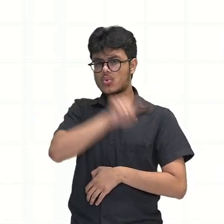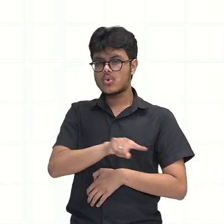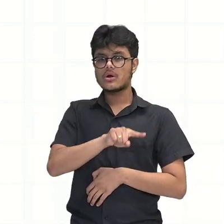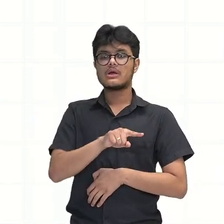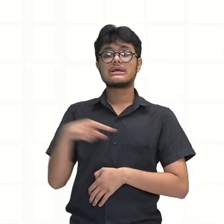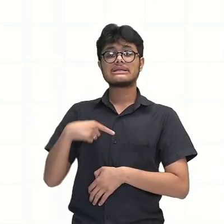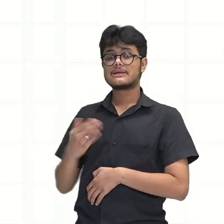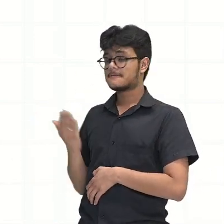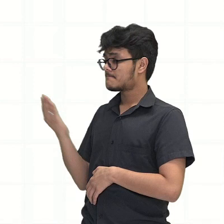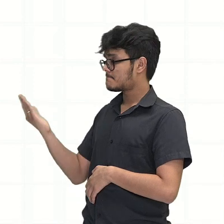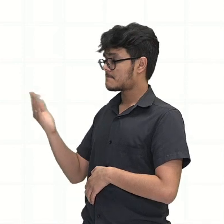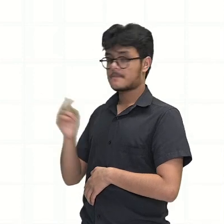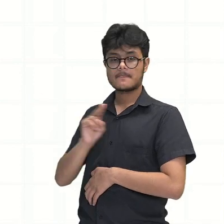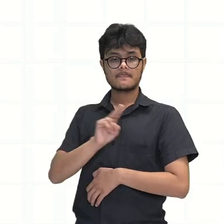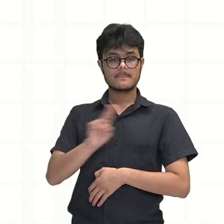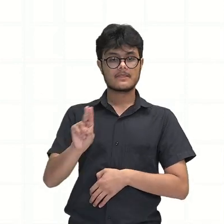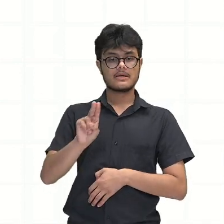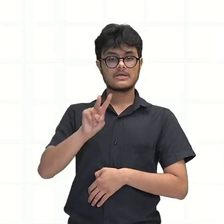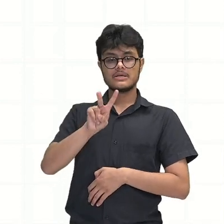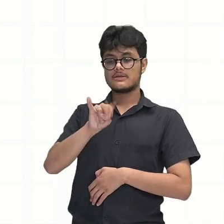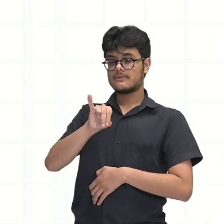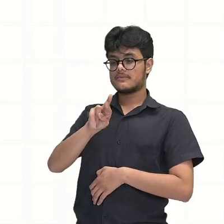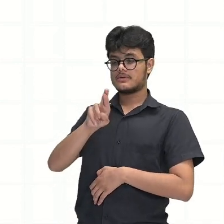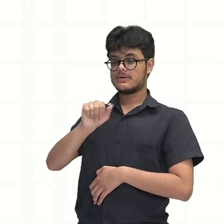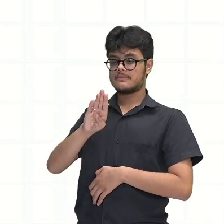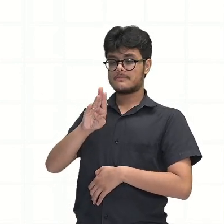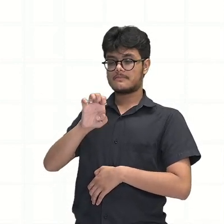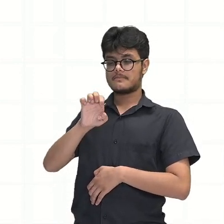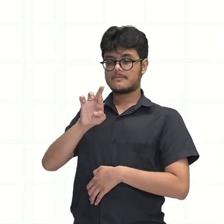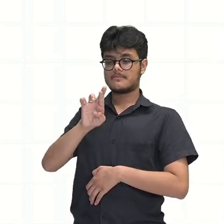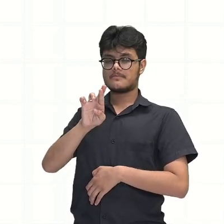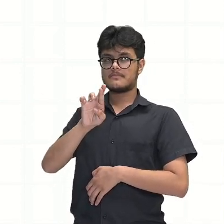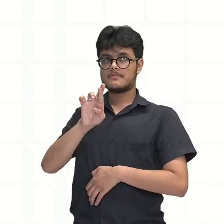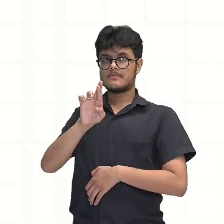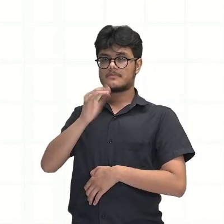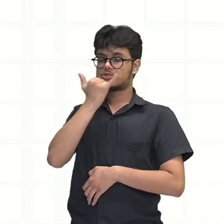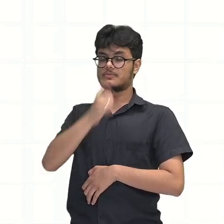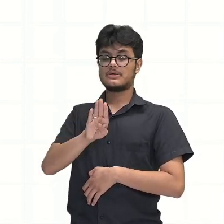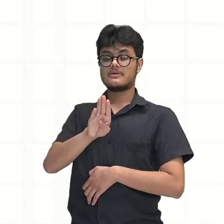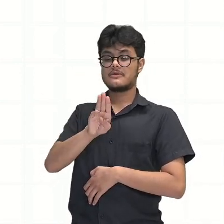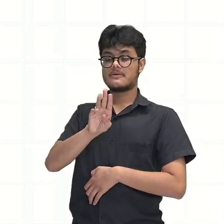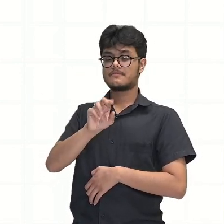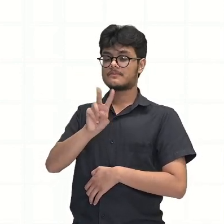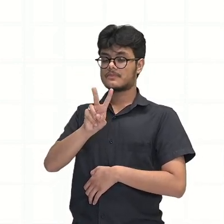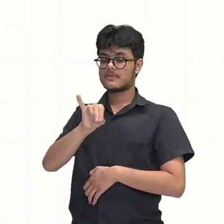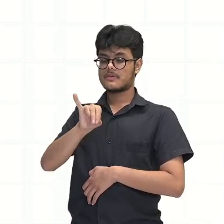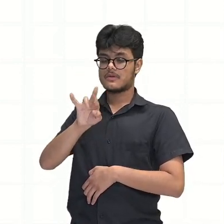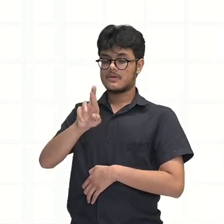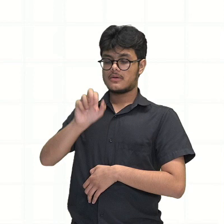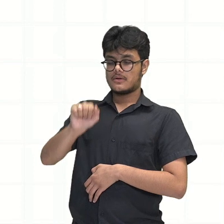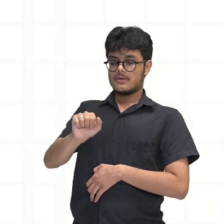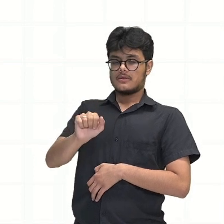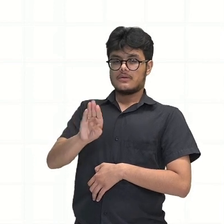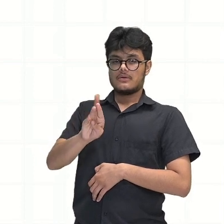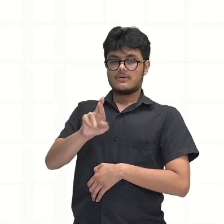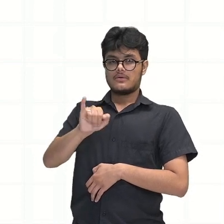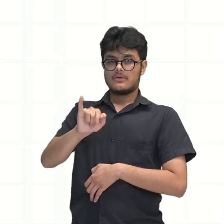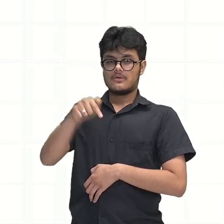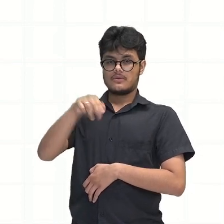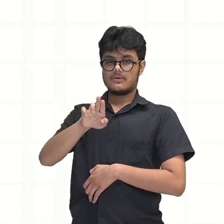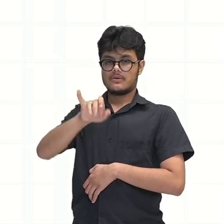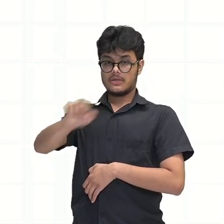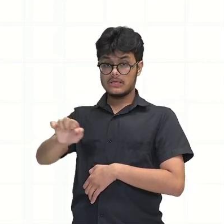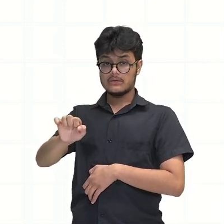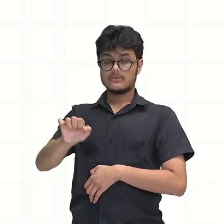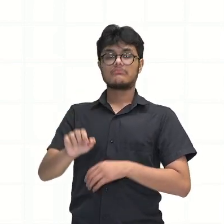estrutura inferior que a gente chama de virabrequim, certo? Então, nós temos a válvula de admissão, onde entrou o ar e